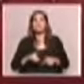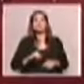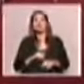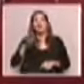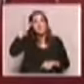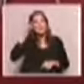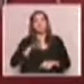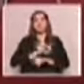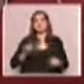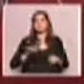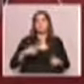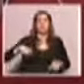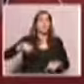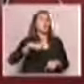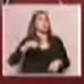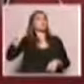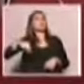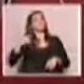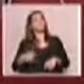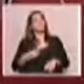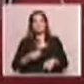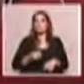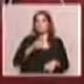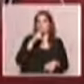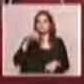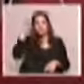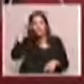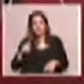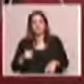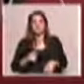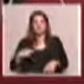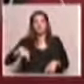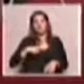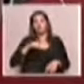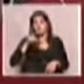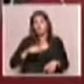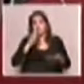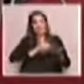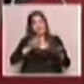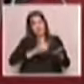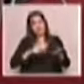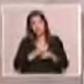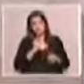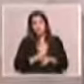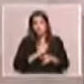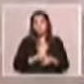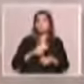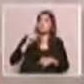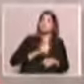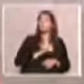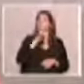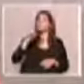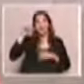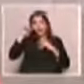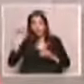somos os únicos que temos. Pronto, e eu discordo porque acho que nós também somos os únicos que temos literatura e que fomos à Lua. Portanto, há mais coisas no ser humano. Os